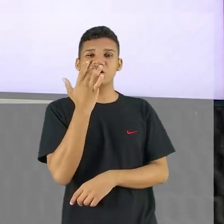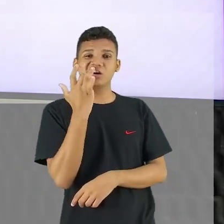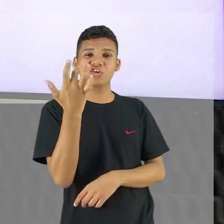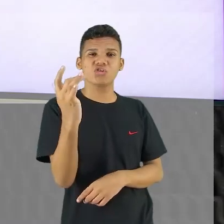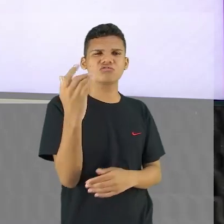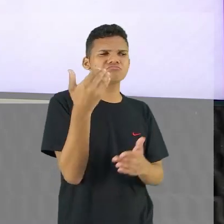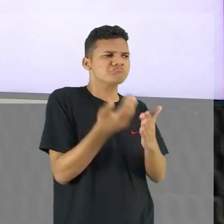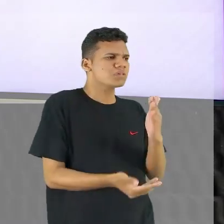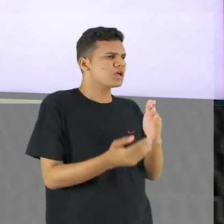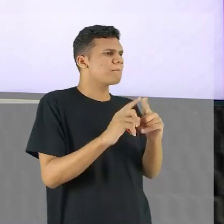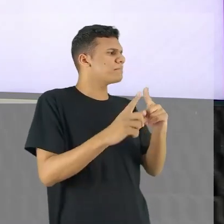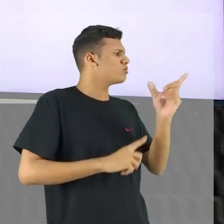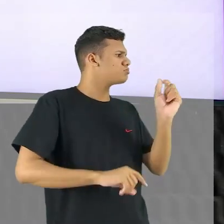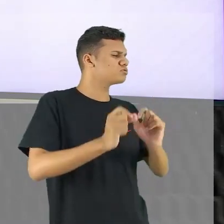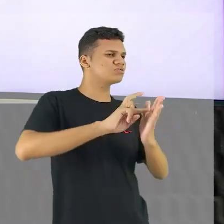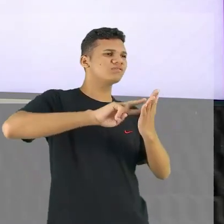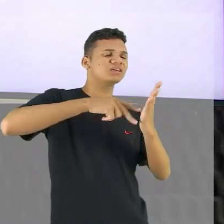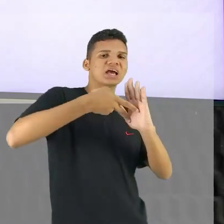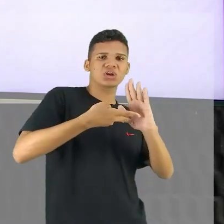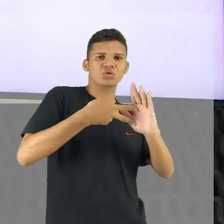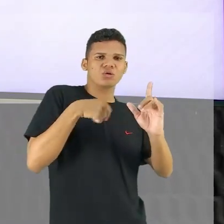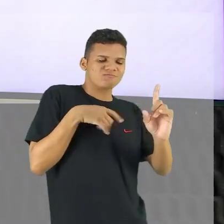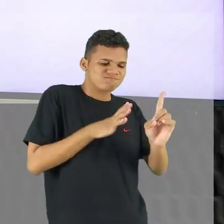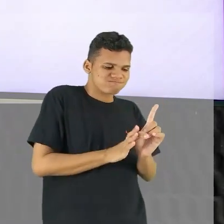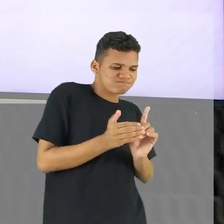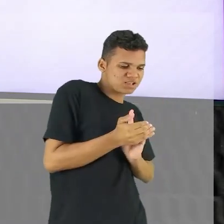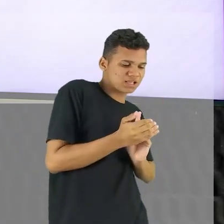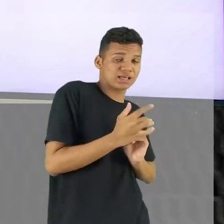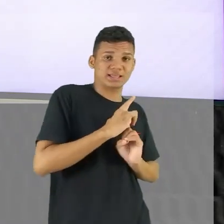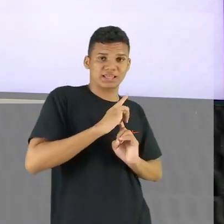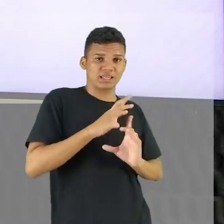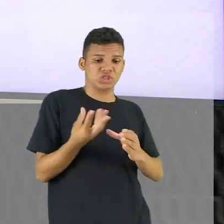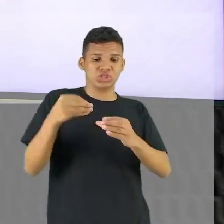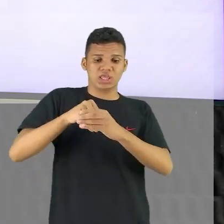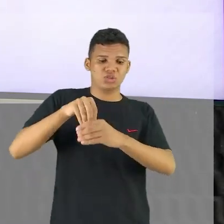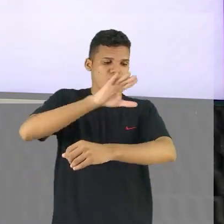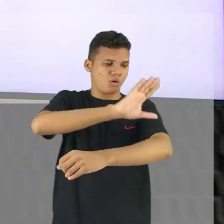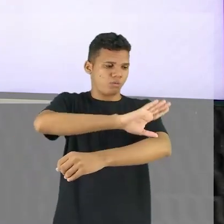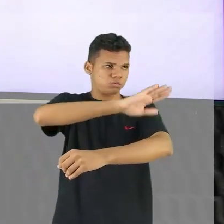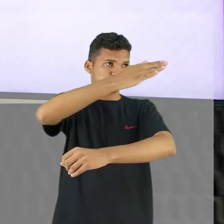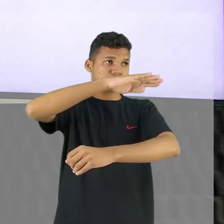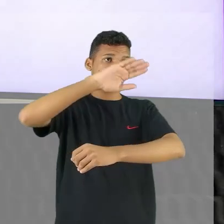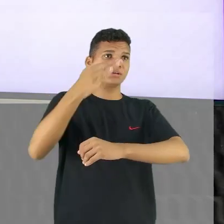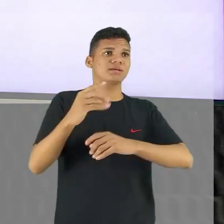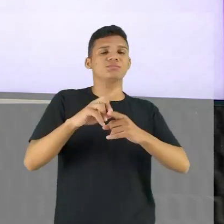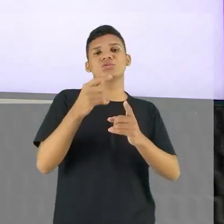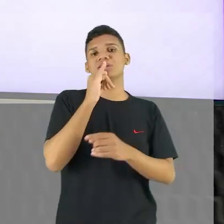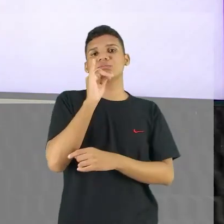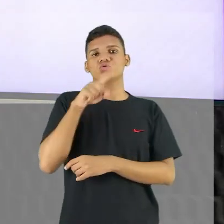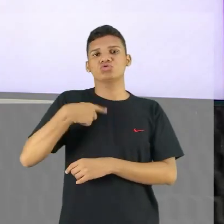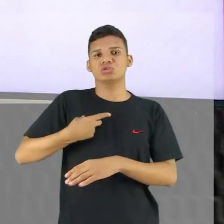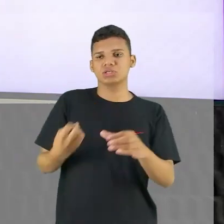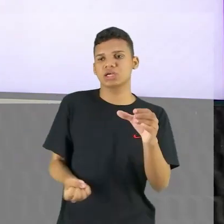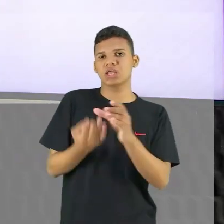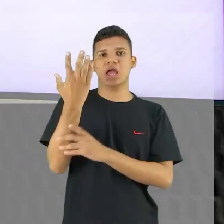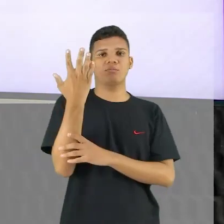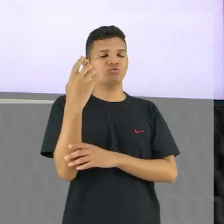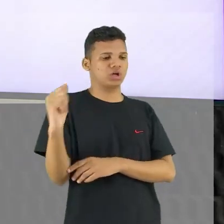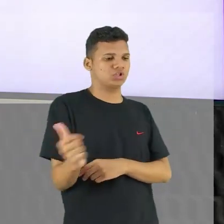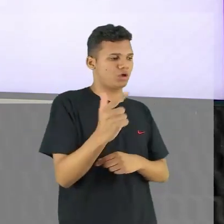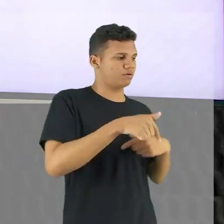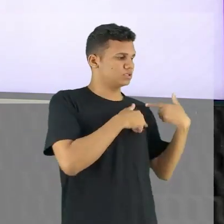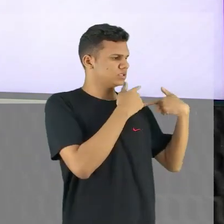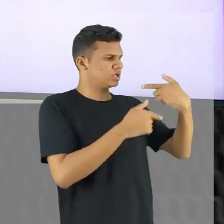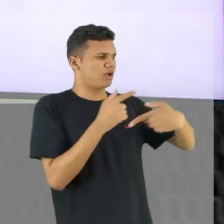que está escondido dentro das montanhas porto-riquenhas. Nós criamos uma nova geração. Isso